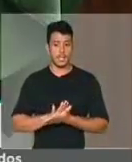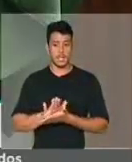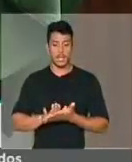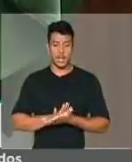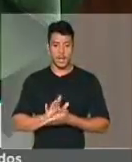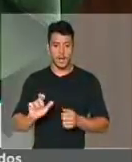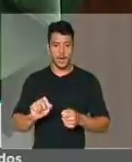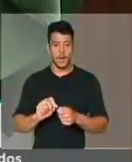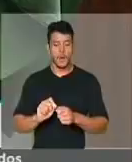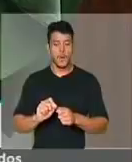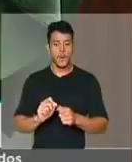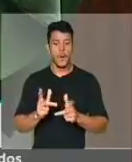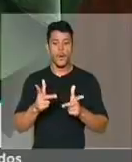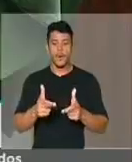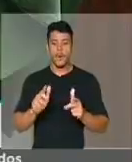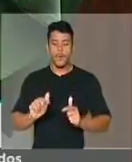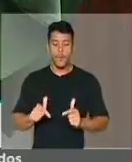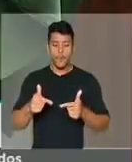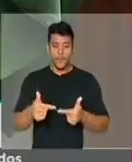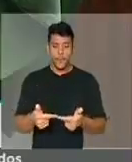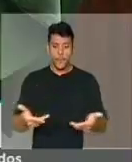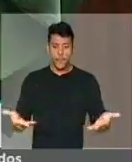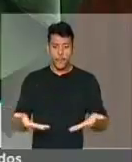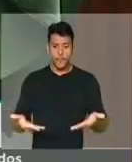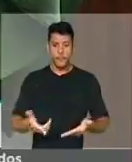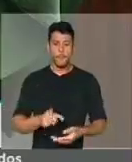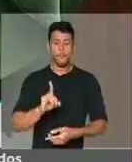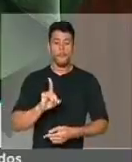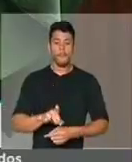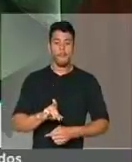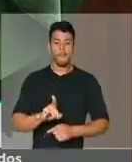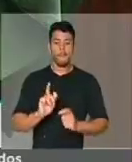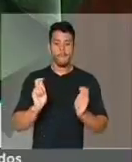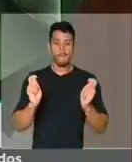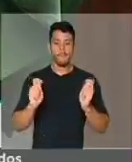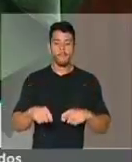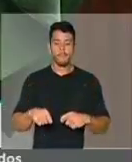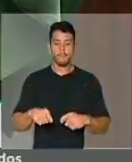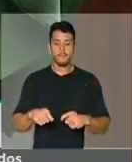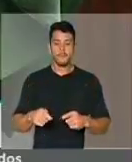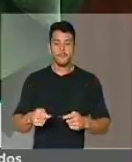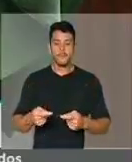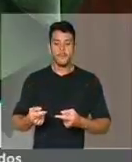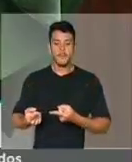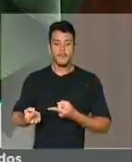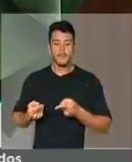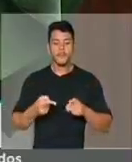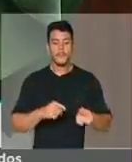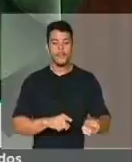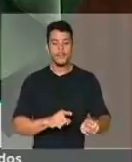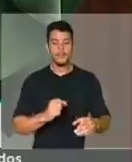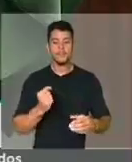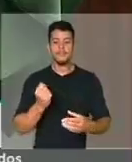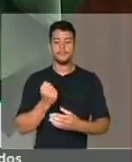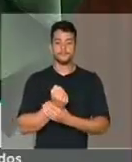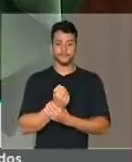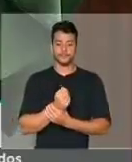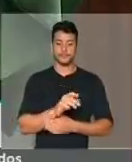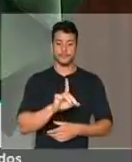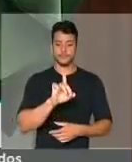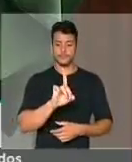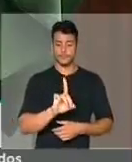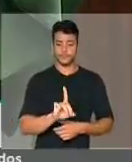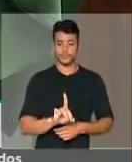uma ação extrema como a prevista no decreto sob análise, será capaz de ameaçar as garantias e os